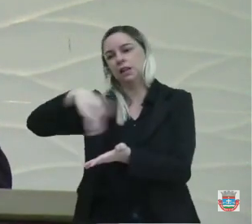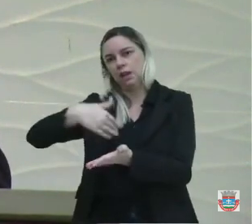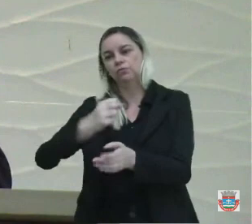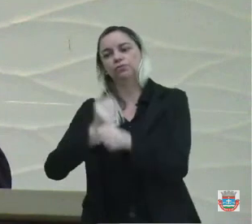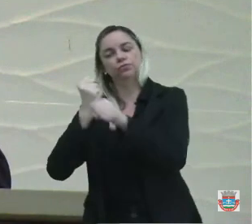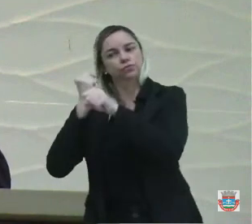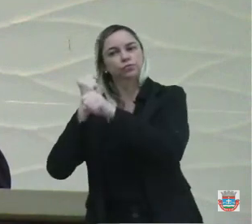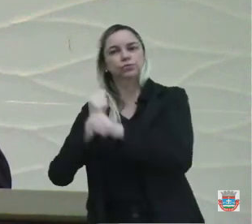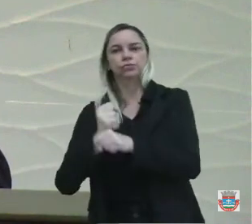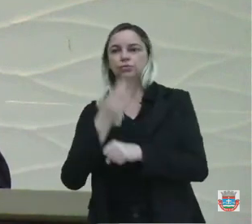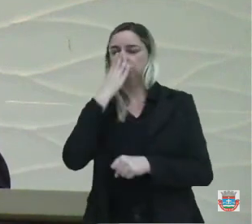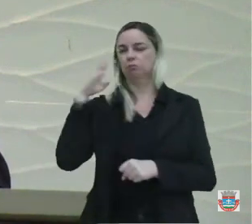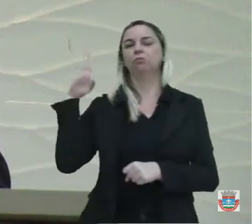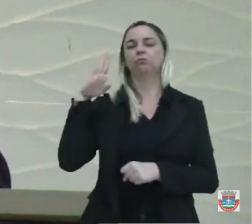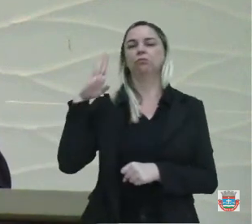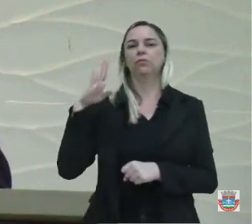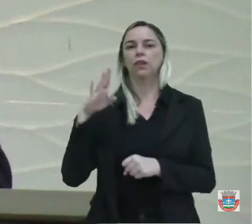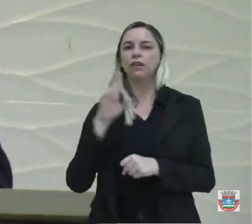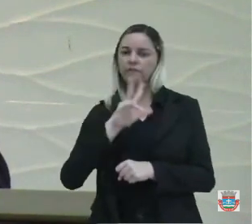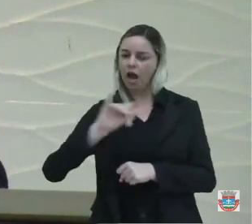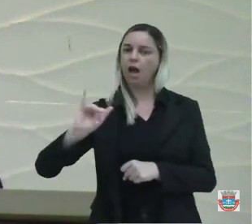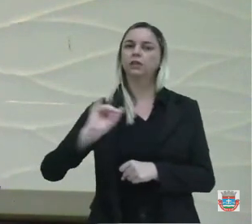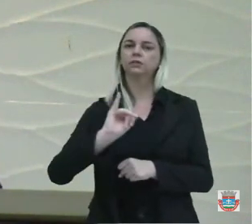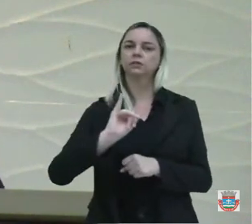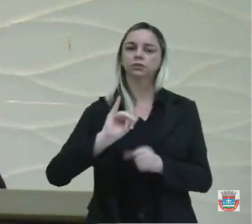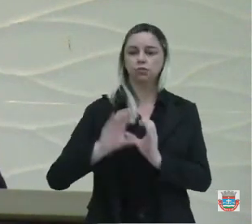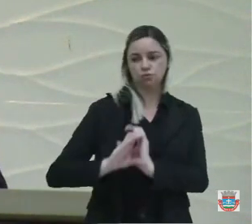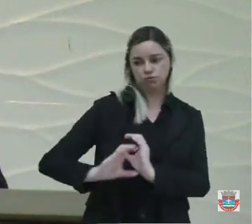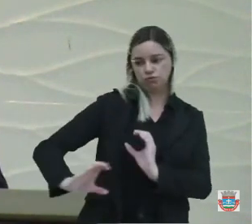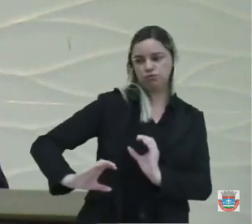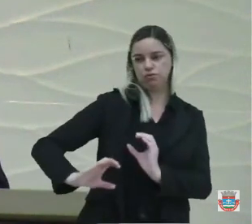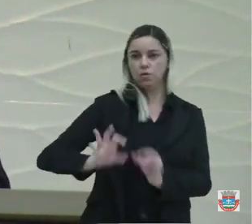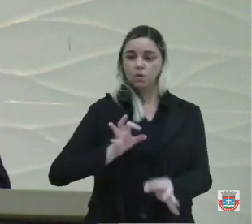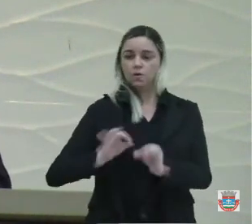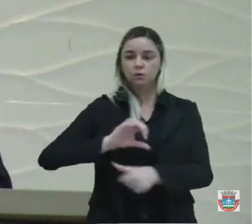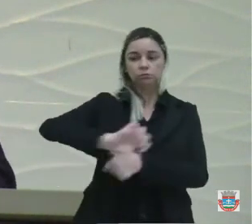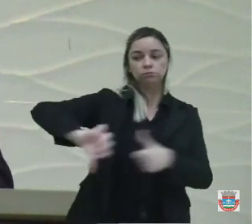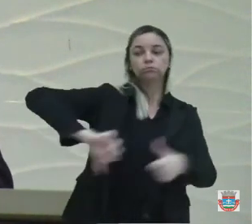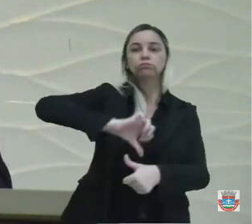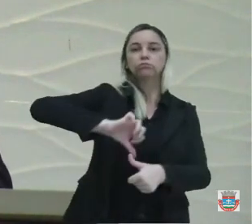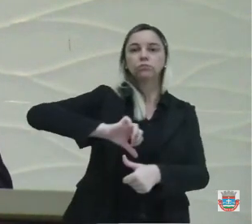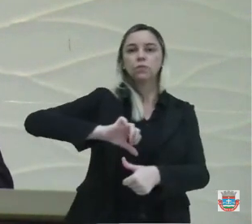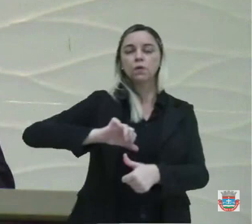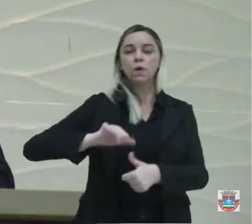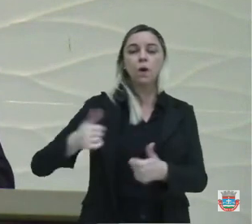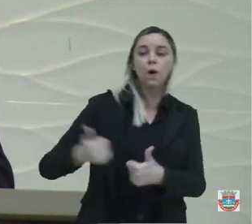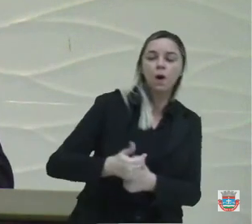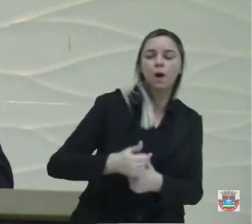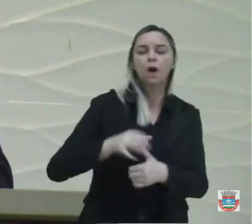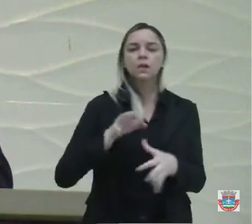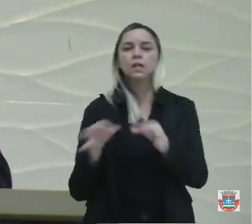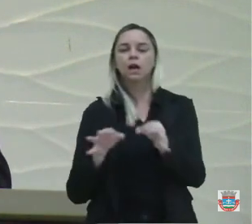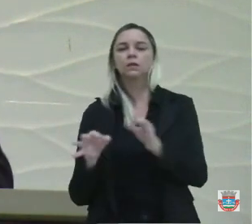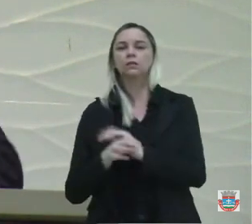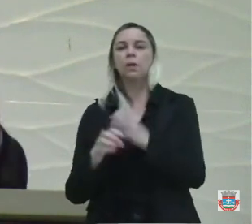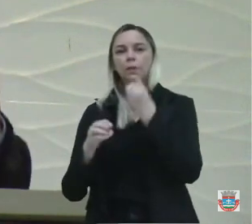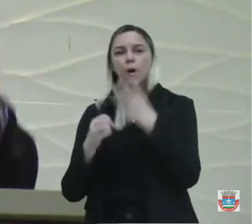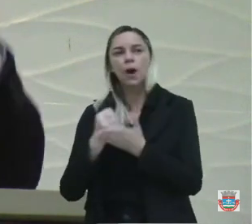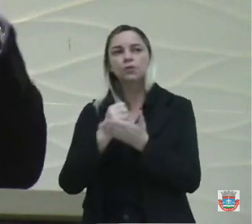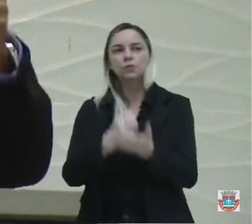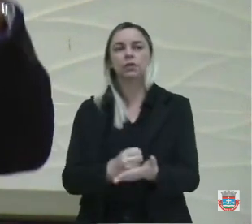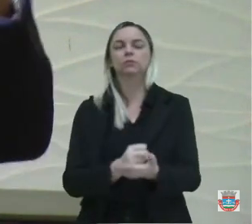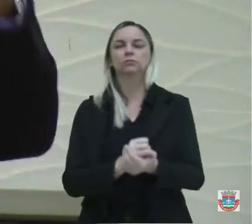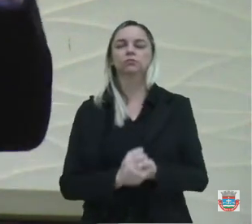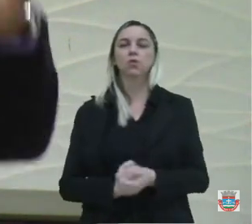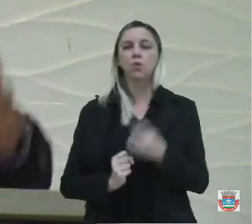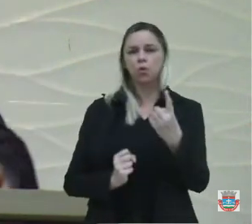também garantiu que vai trocar toda a tubulação daquele bairro ali, que possa beneficiar não